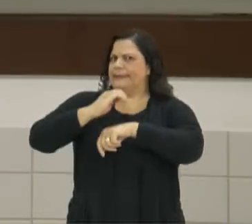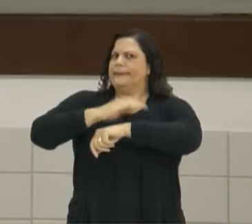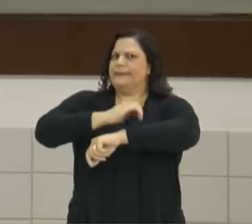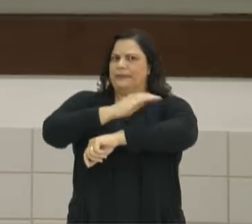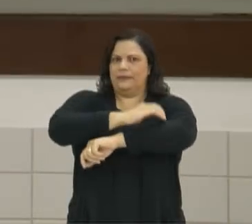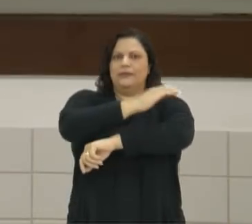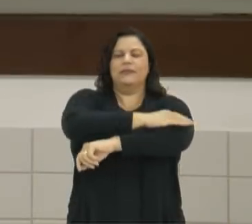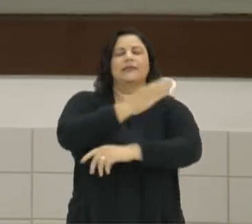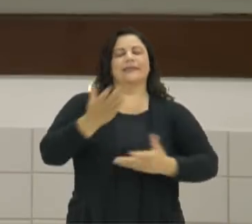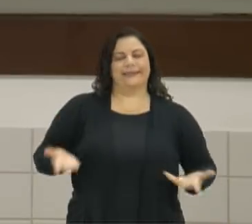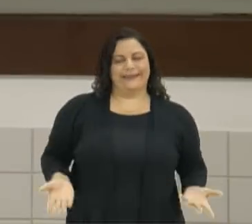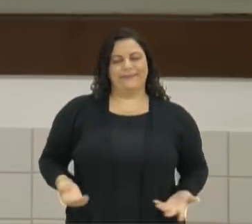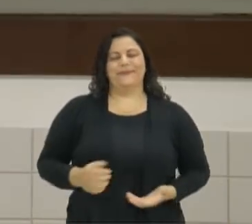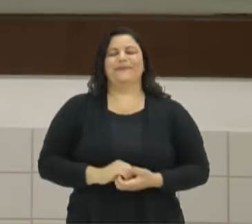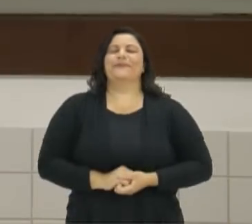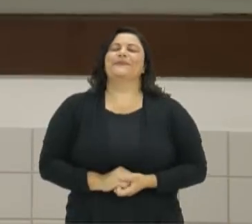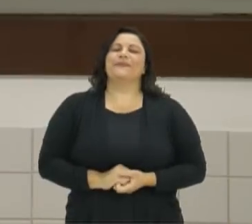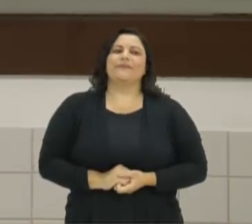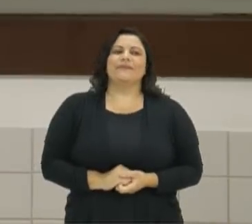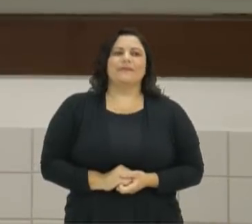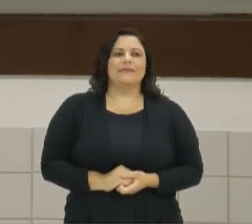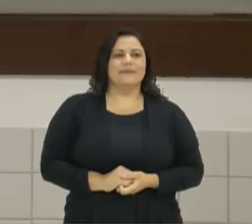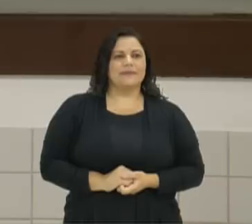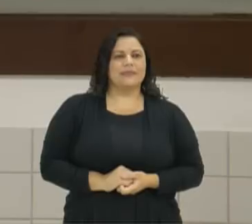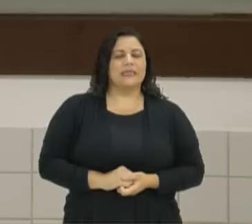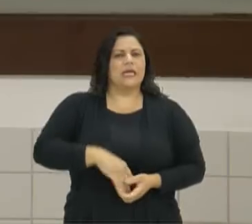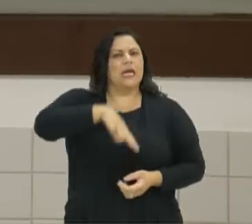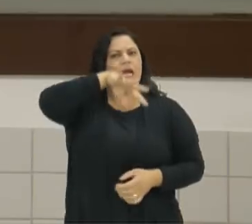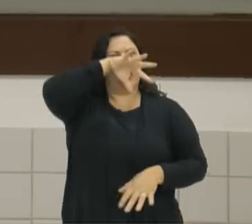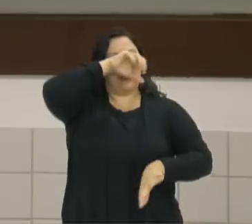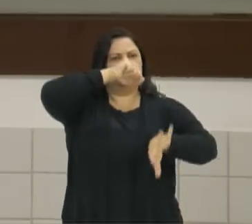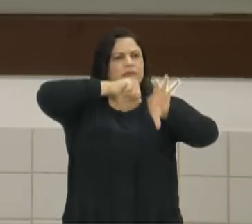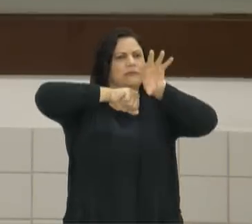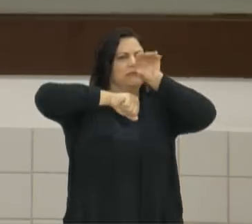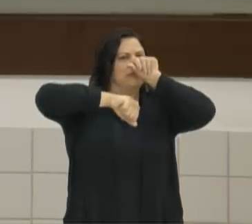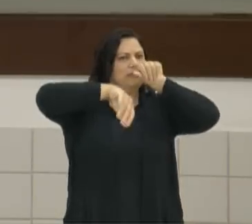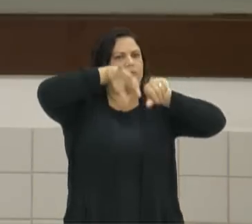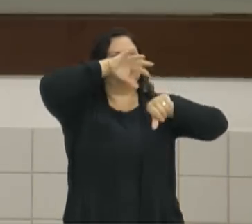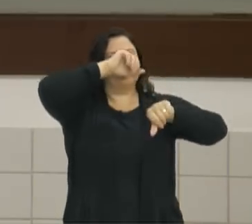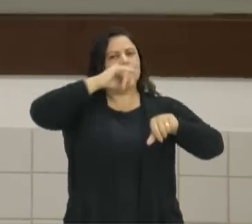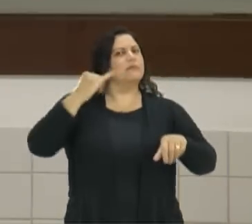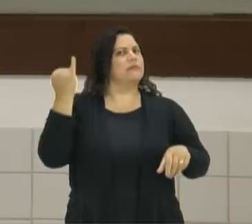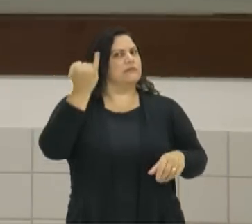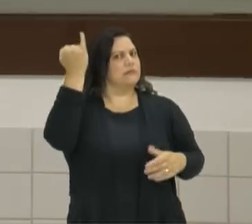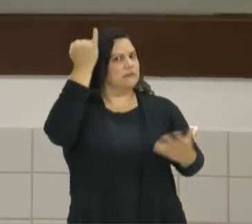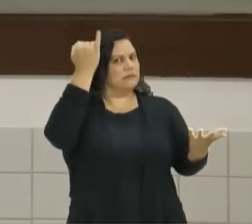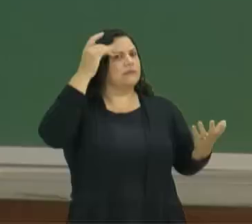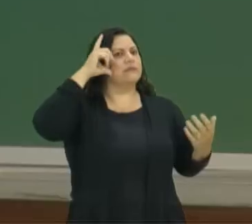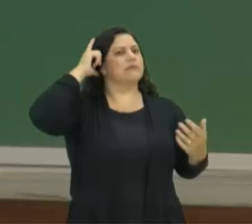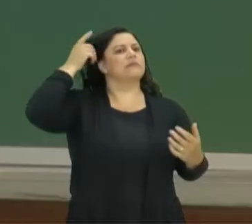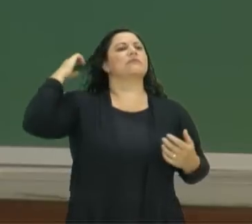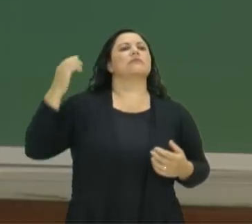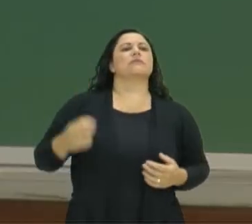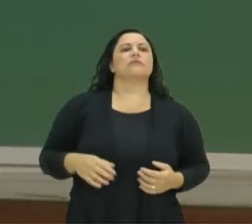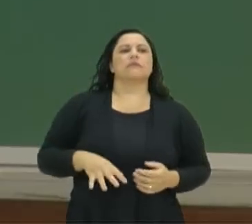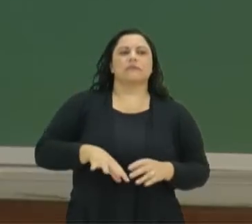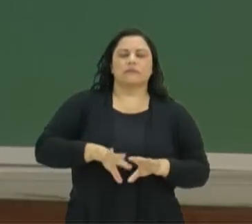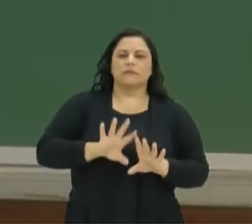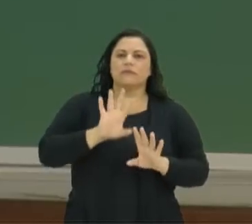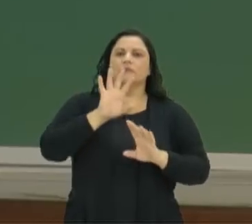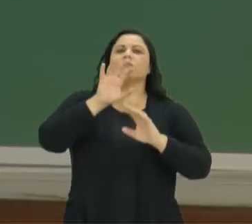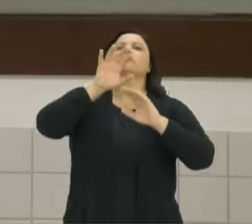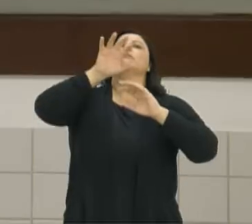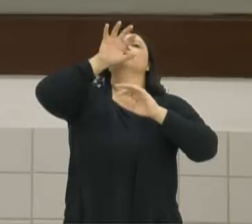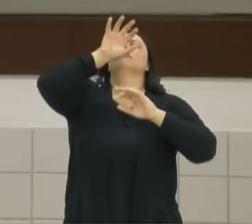quando o sapo está andando, tá bom? E a respiração, uma coisa muito importante, olha só, ele levanta a